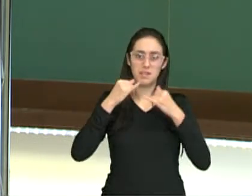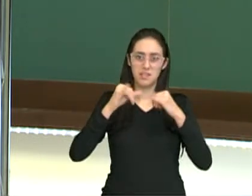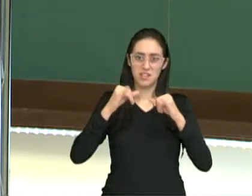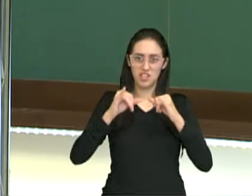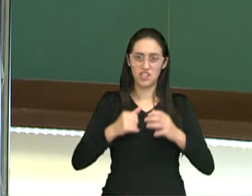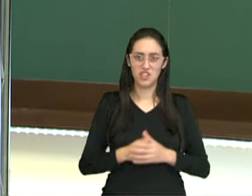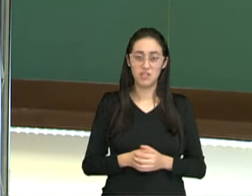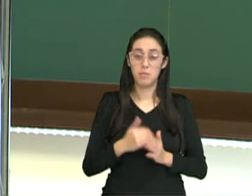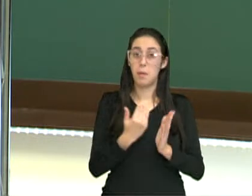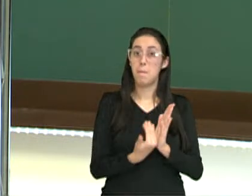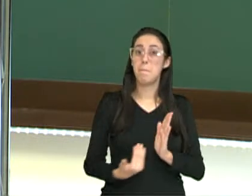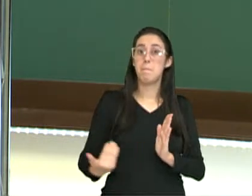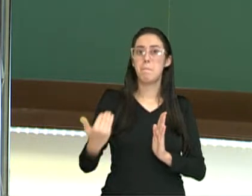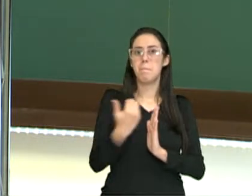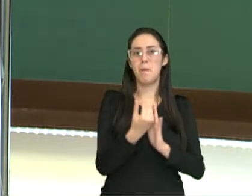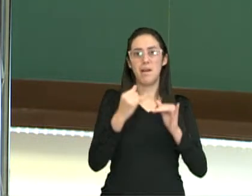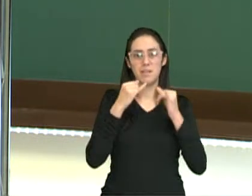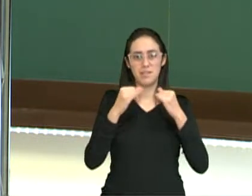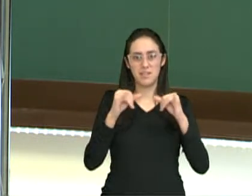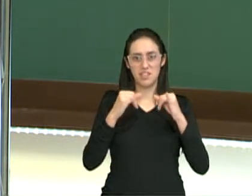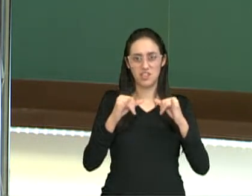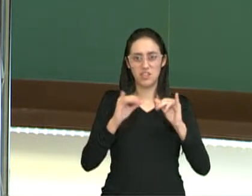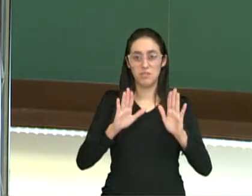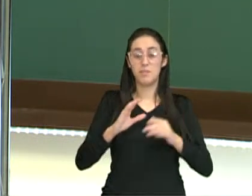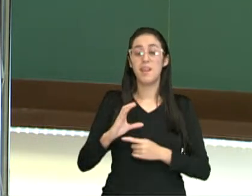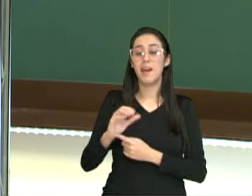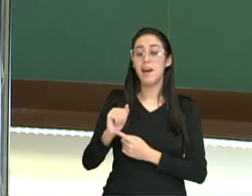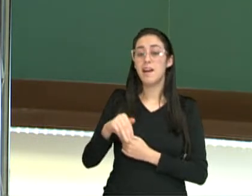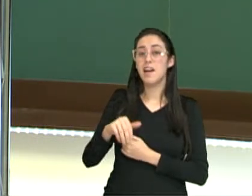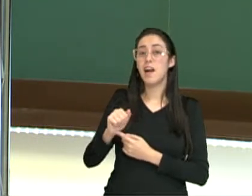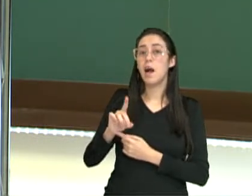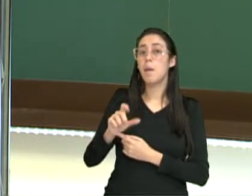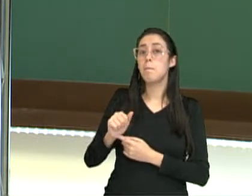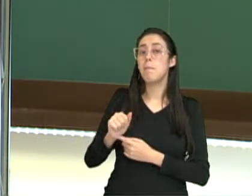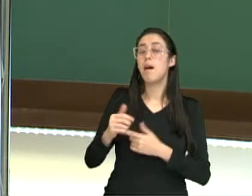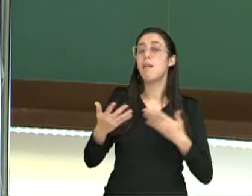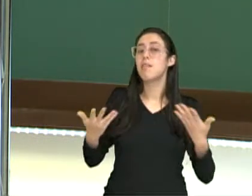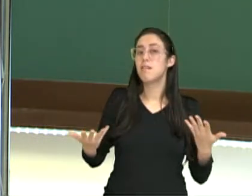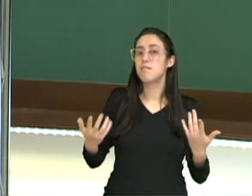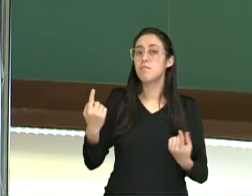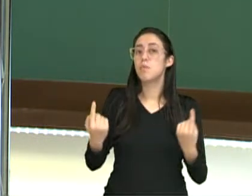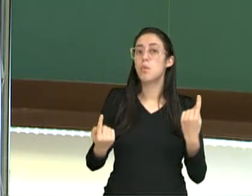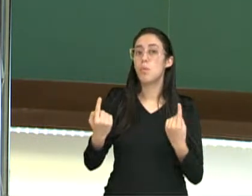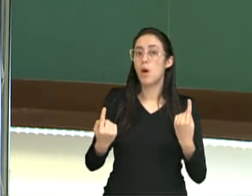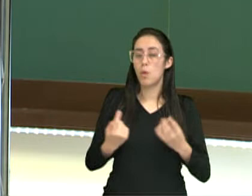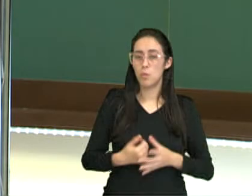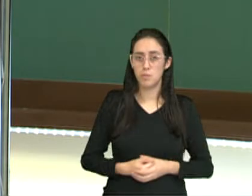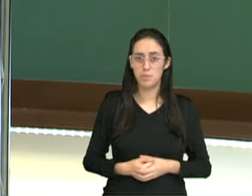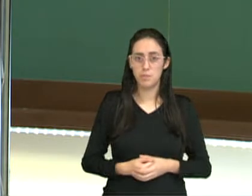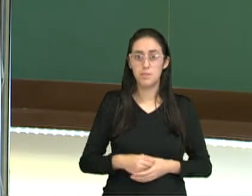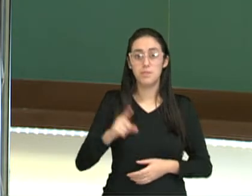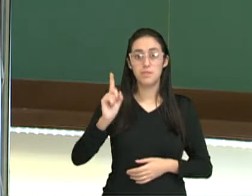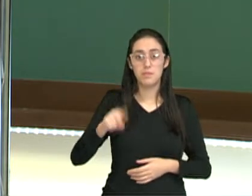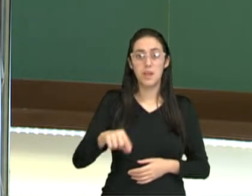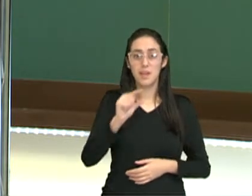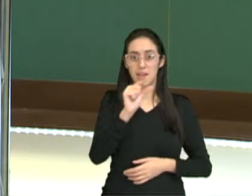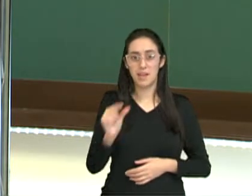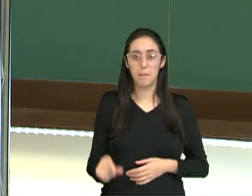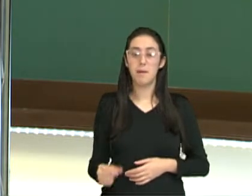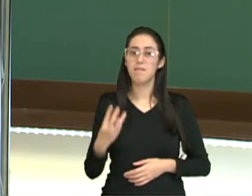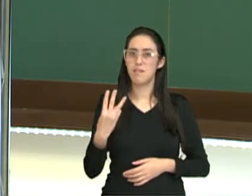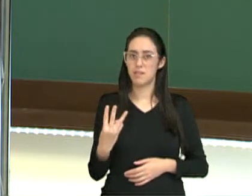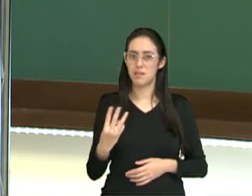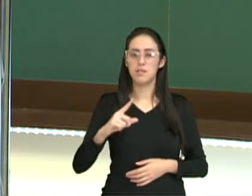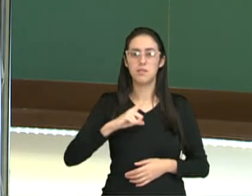Subnível mais energético. E a camada, olha bem, camada de valência, qual que é? É a camada 3, que